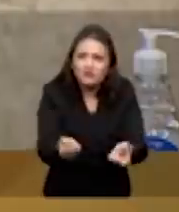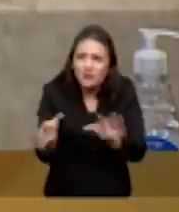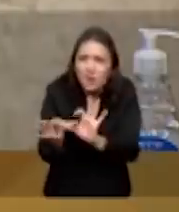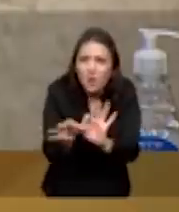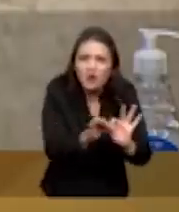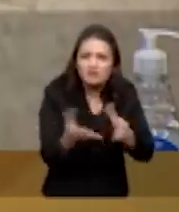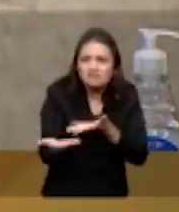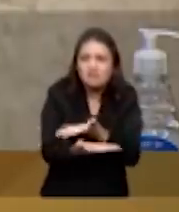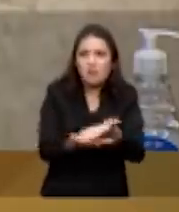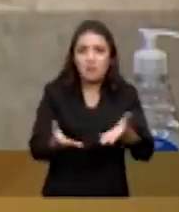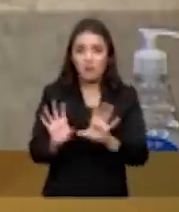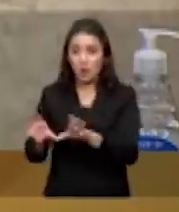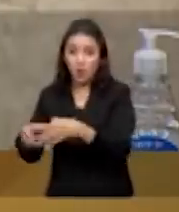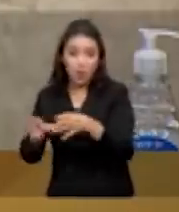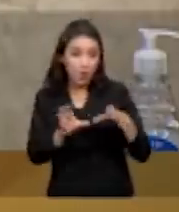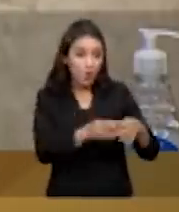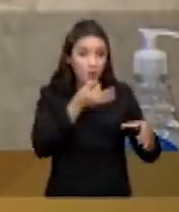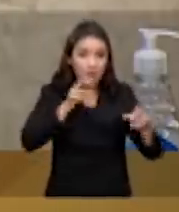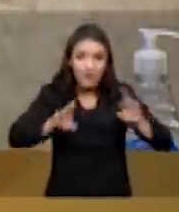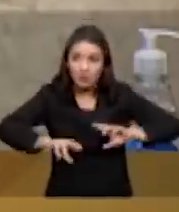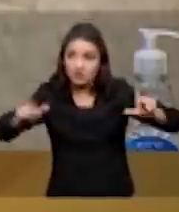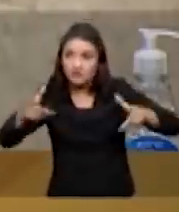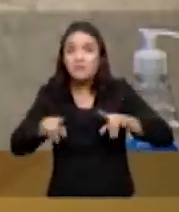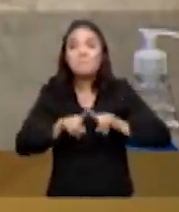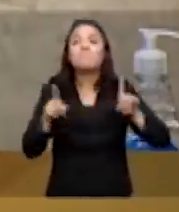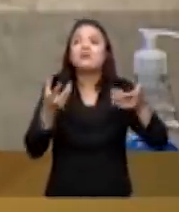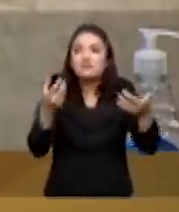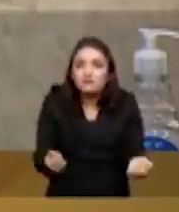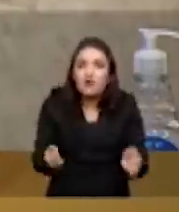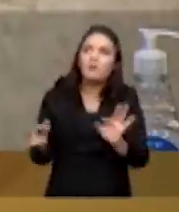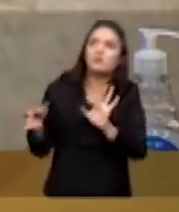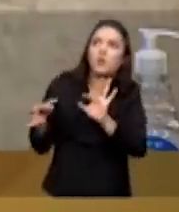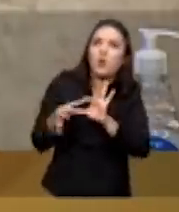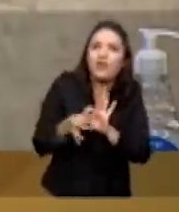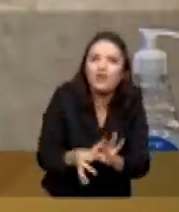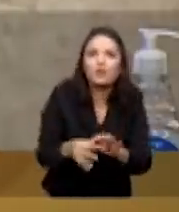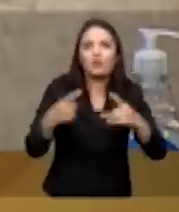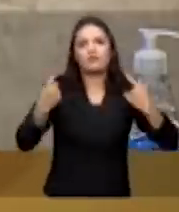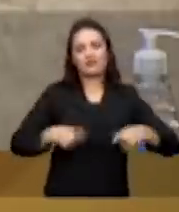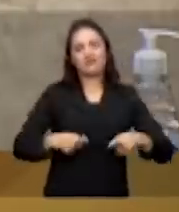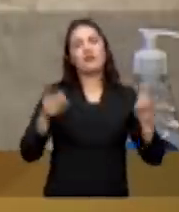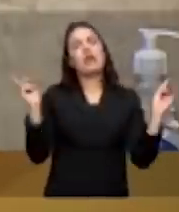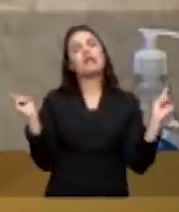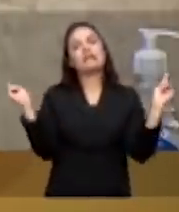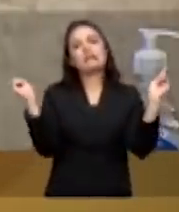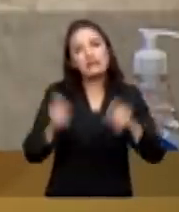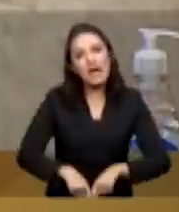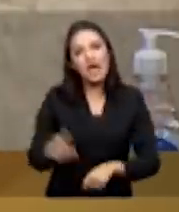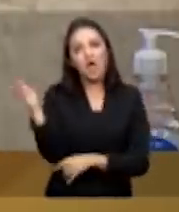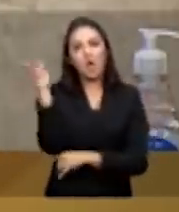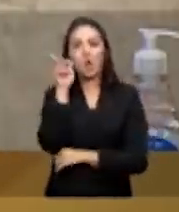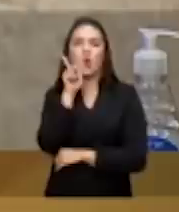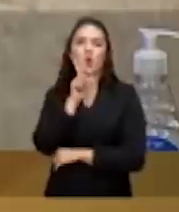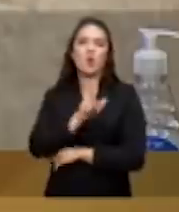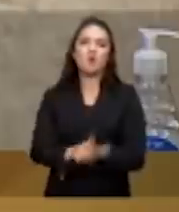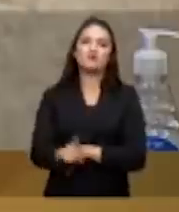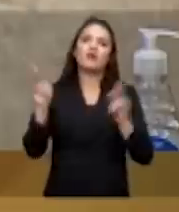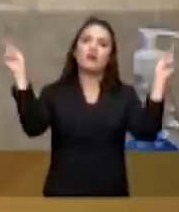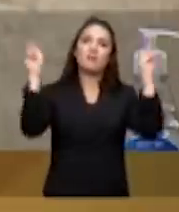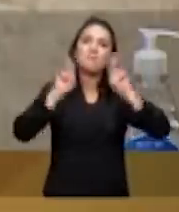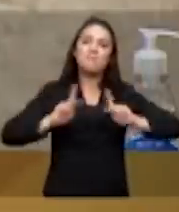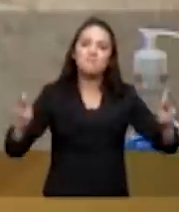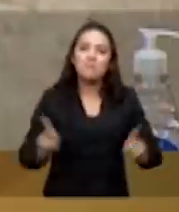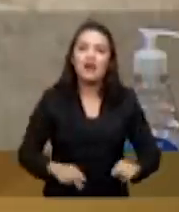que naturalmente pensam diferentes. Só assim é possível pacificar e